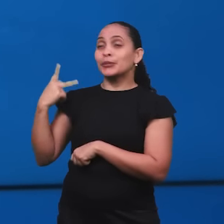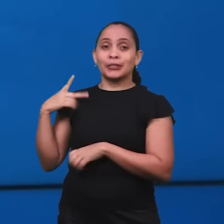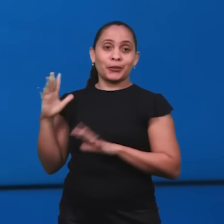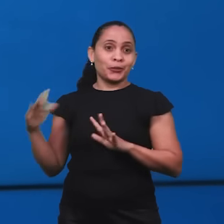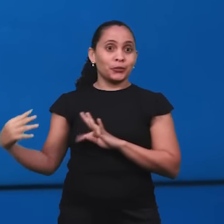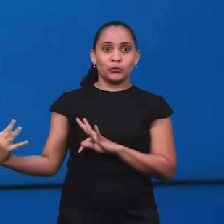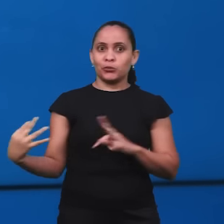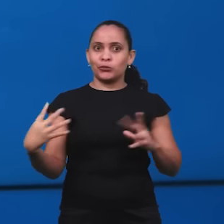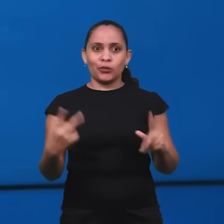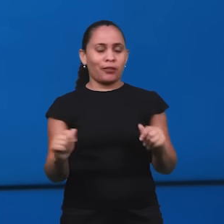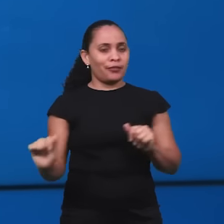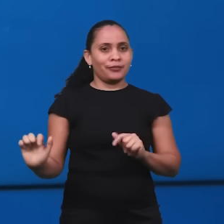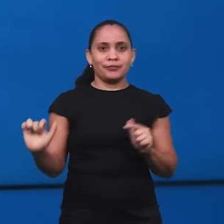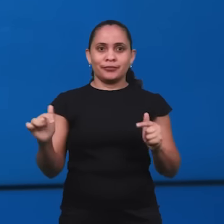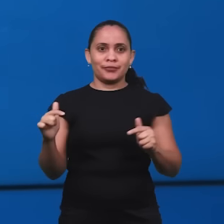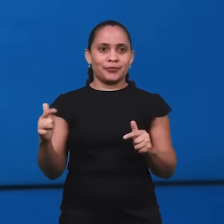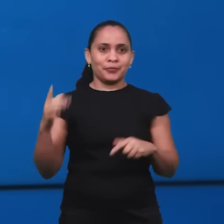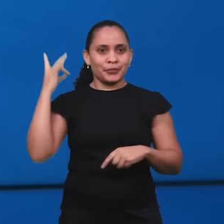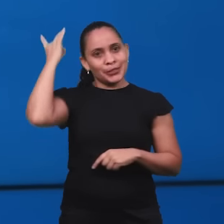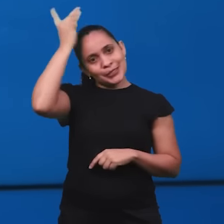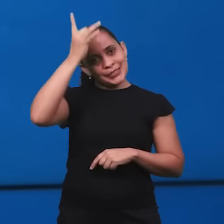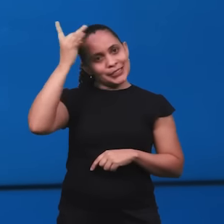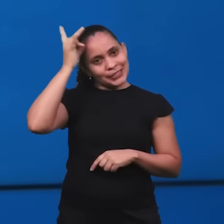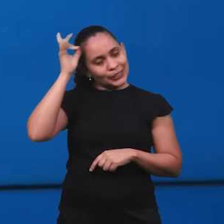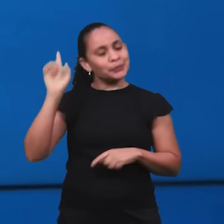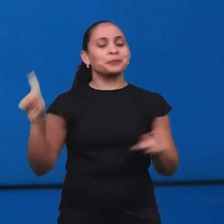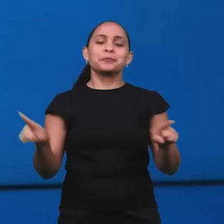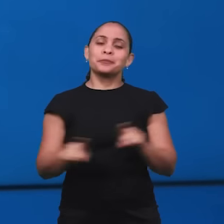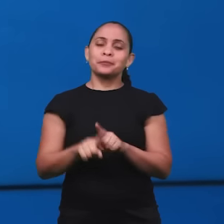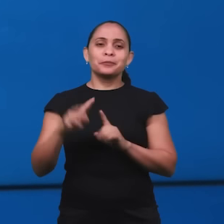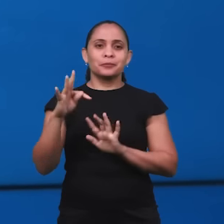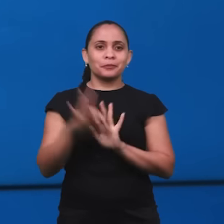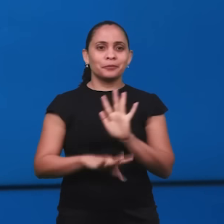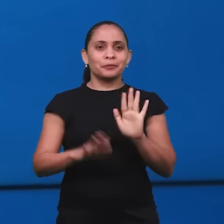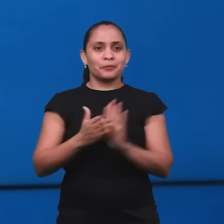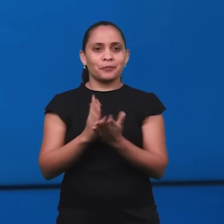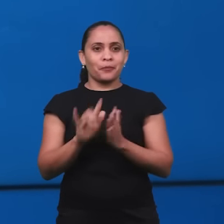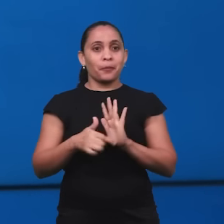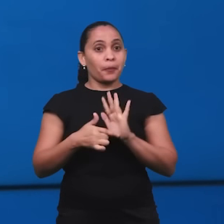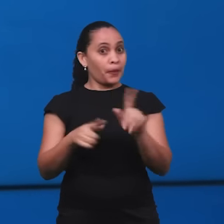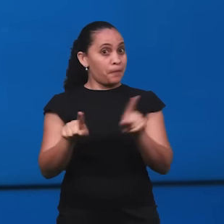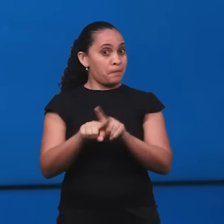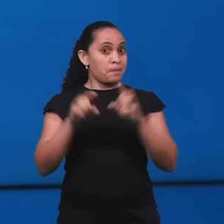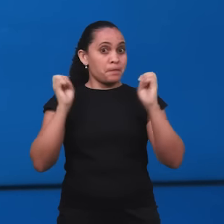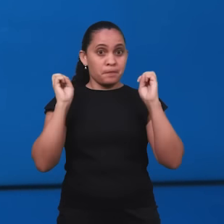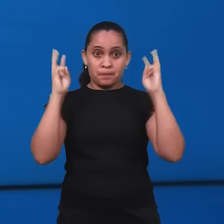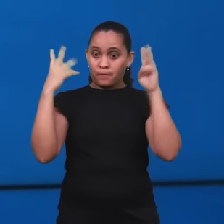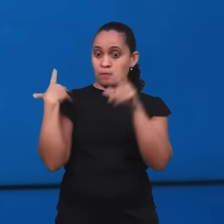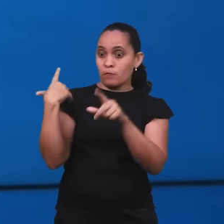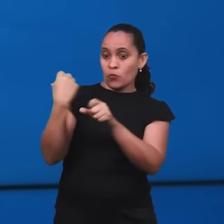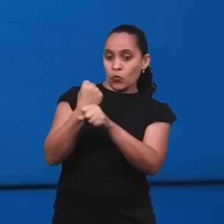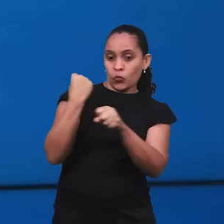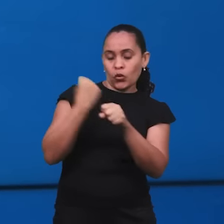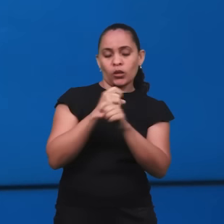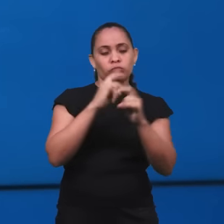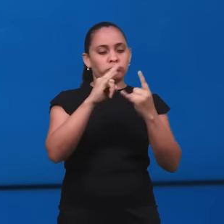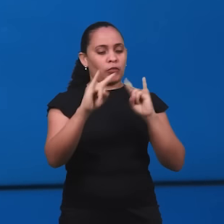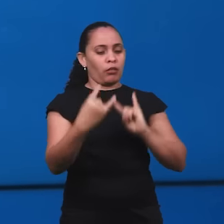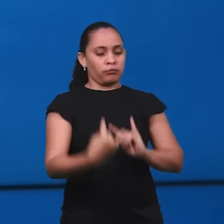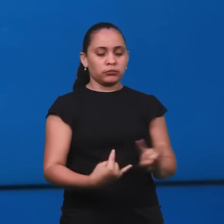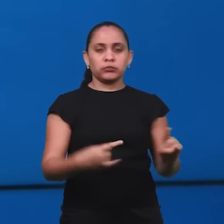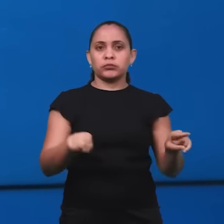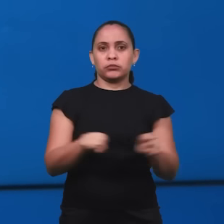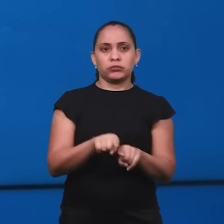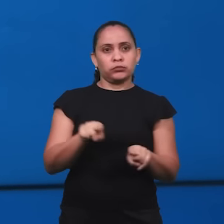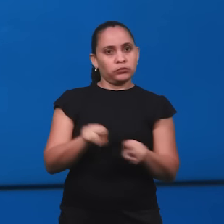é toda a obra do Espírito Santo. A recomendação do texto bíblico era que Moisés fizesse ou construísse o tabernáculo de acordo